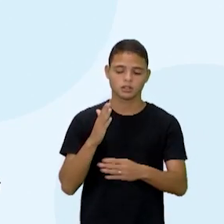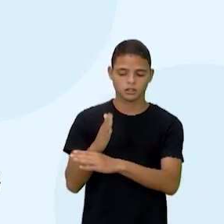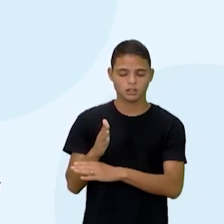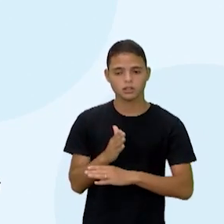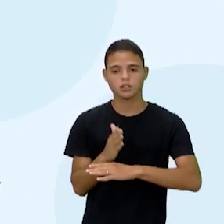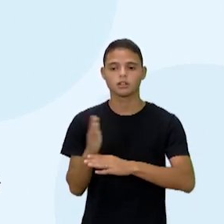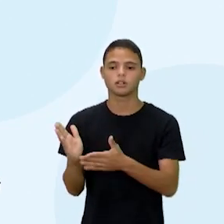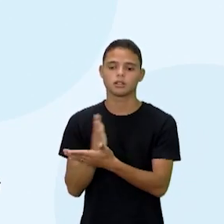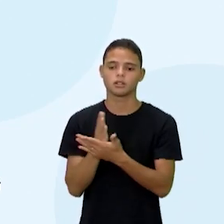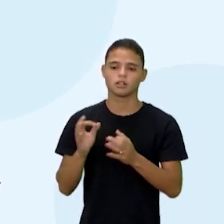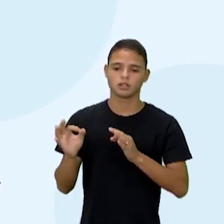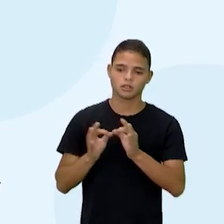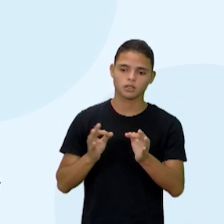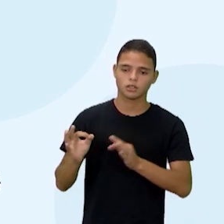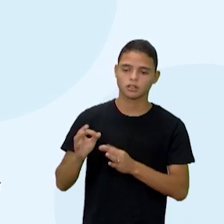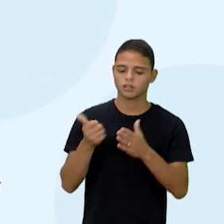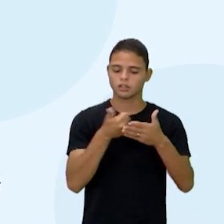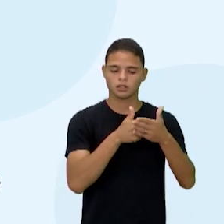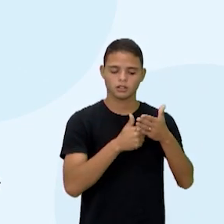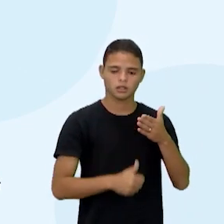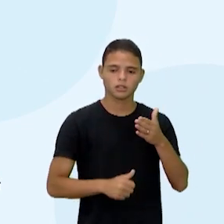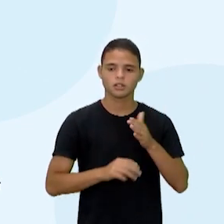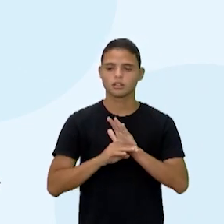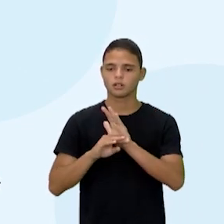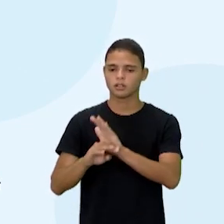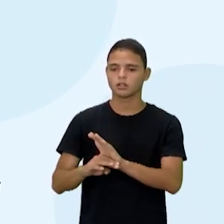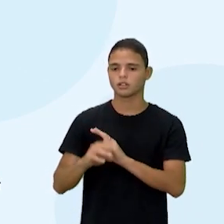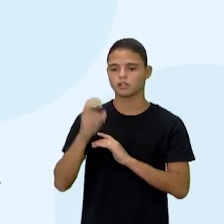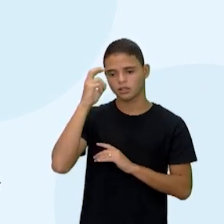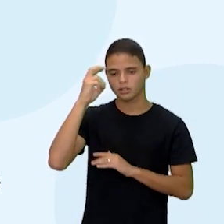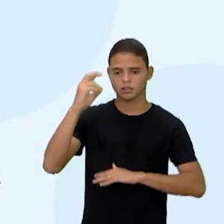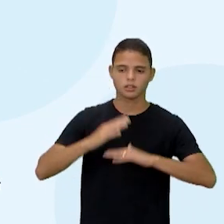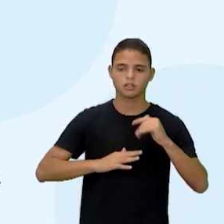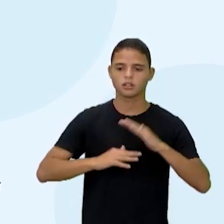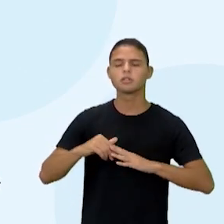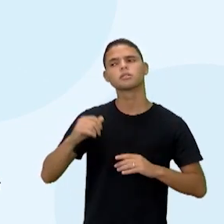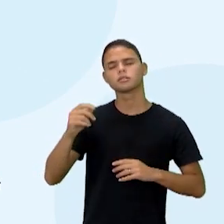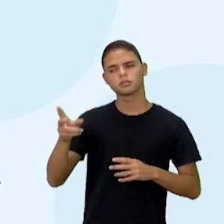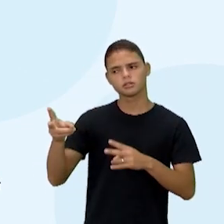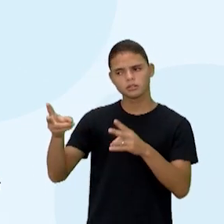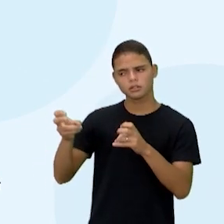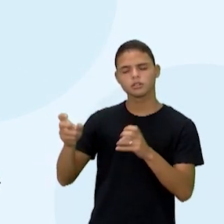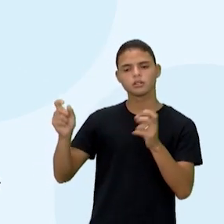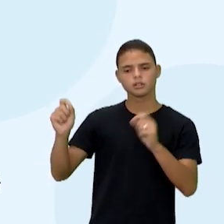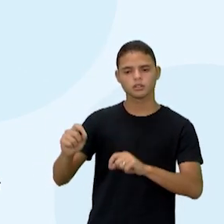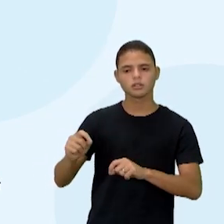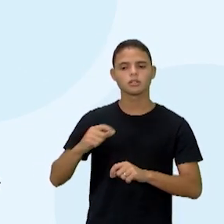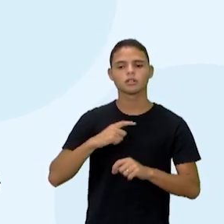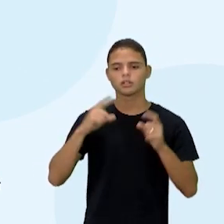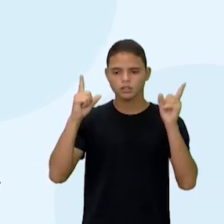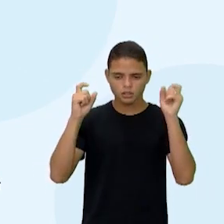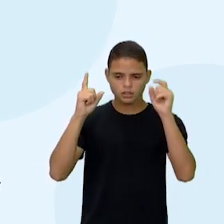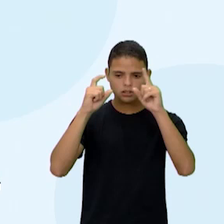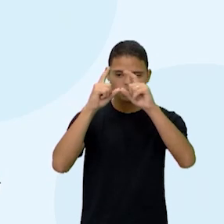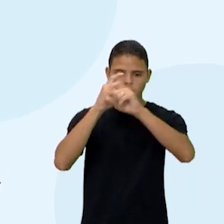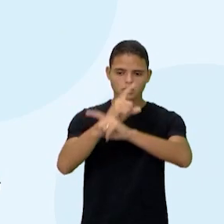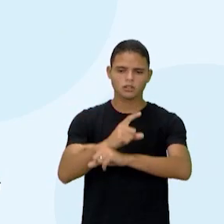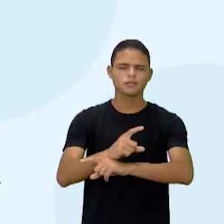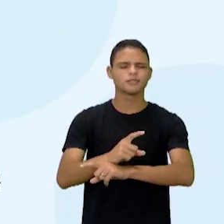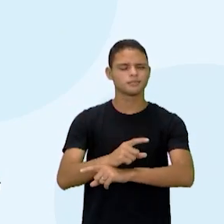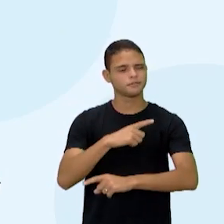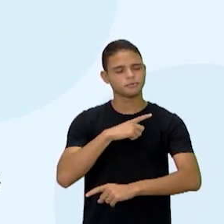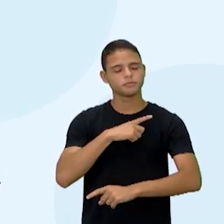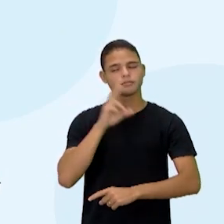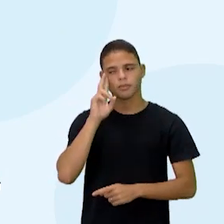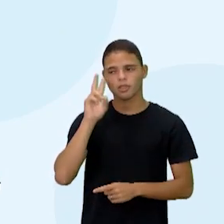né, de encaminhamento para a aceleração de estudos, e a gente percebe que os pais acabam encontrando muita dificuldade. E o que a gente tem